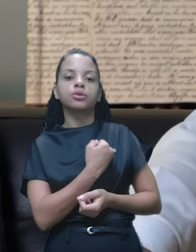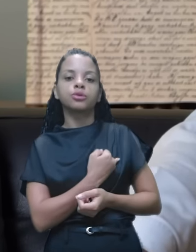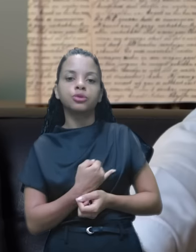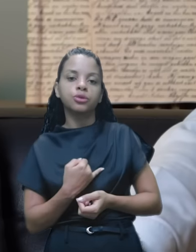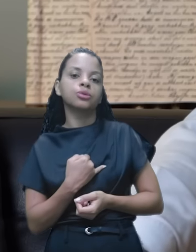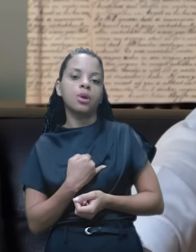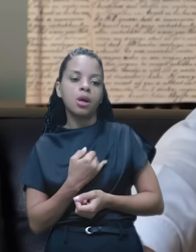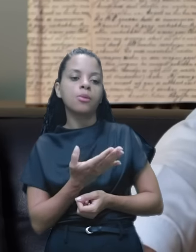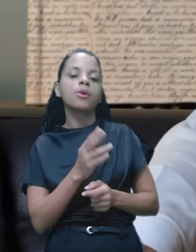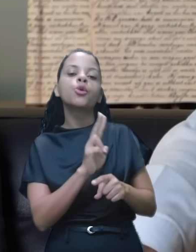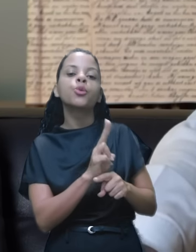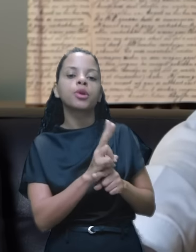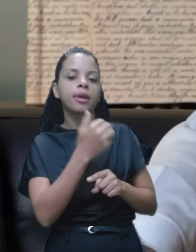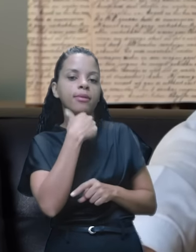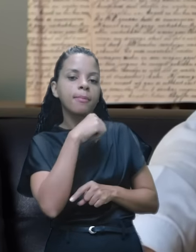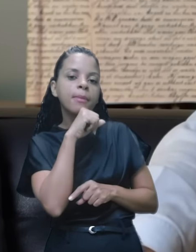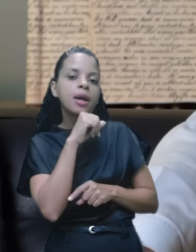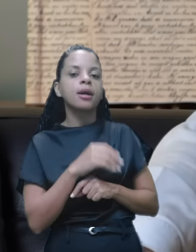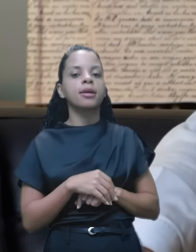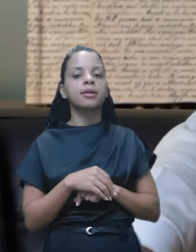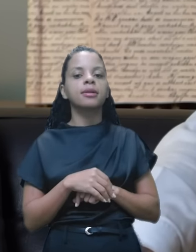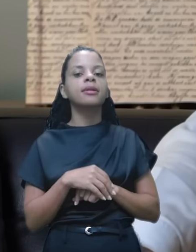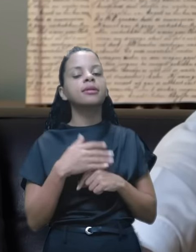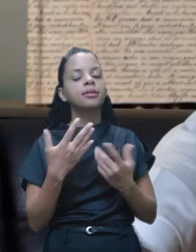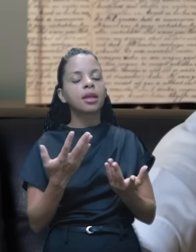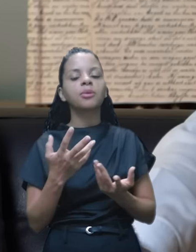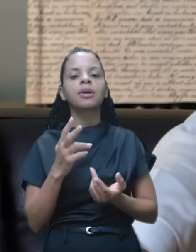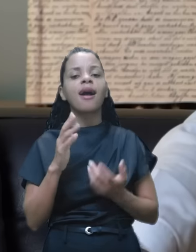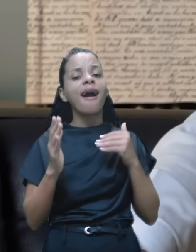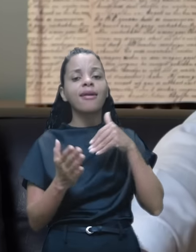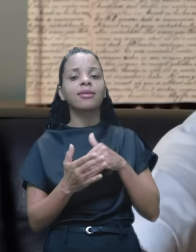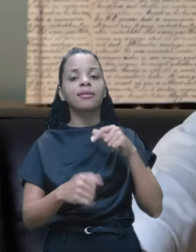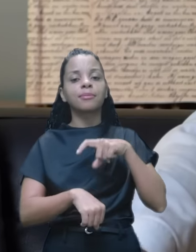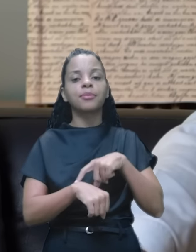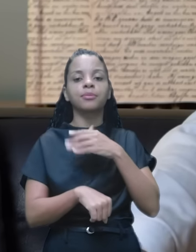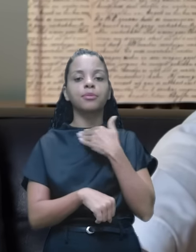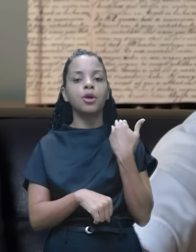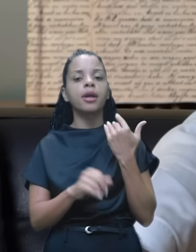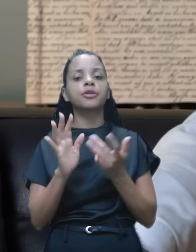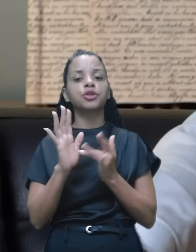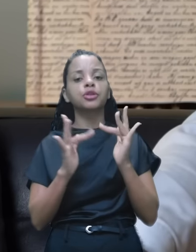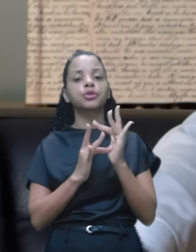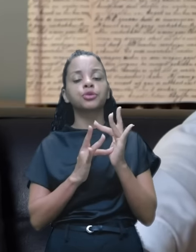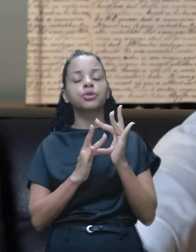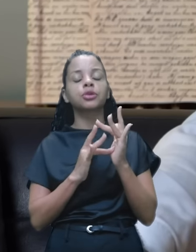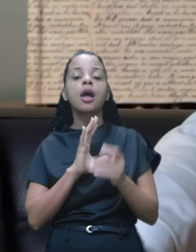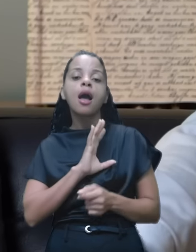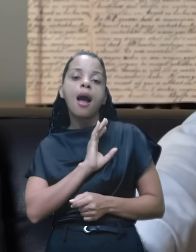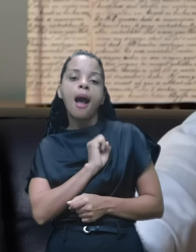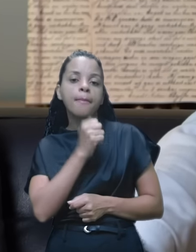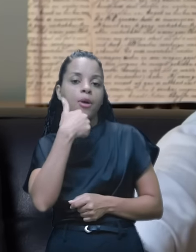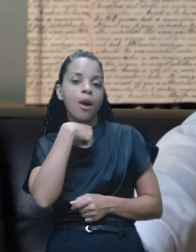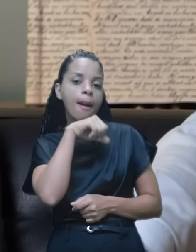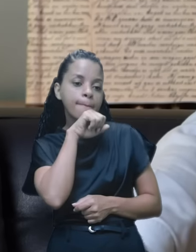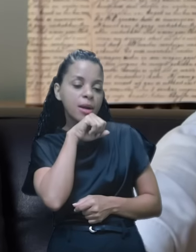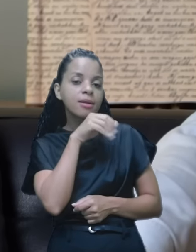dela, né? Falou com o discípulo, né? Então eu vejo o amor de Deus, de Jesus pela mãe dele. E é o mesmo amor que ele